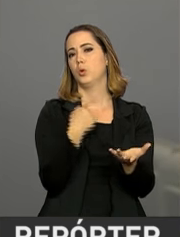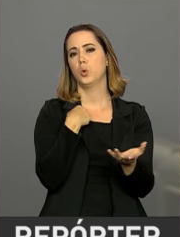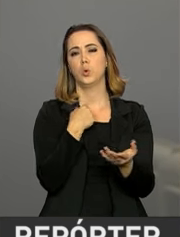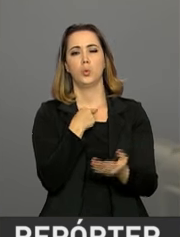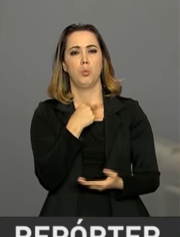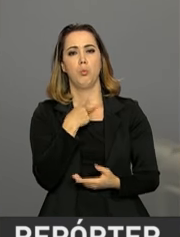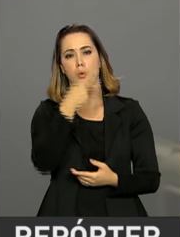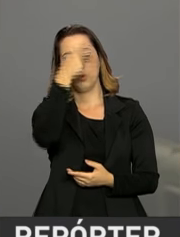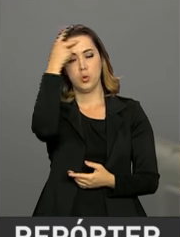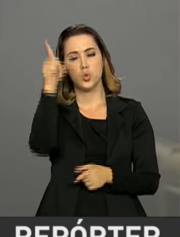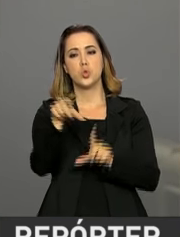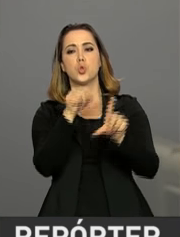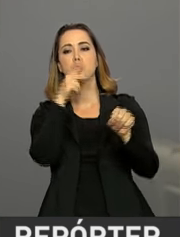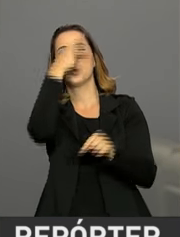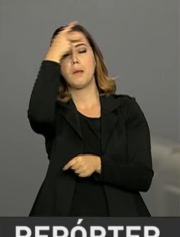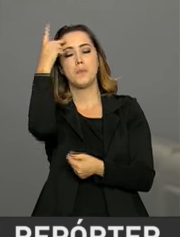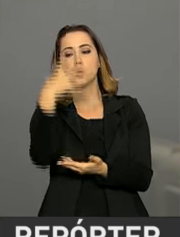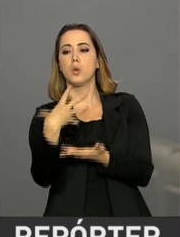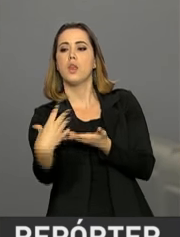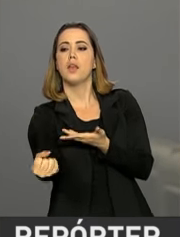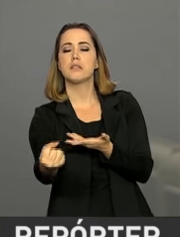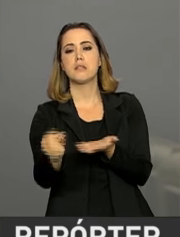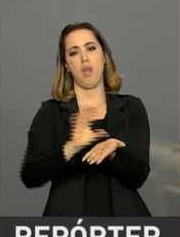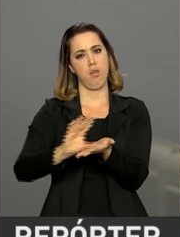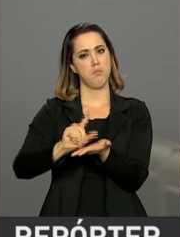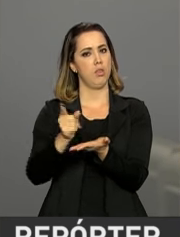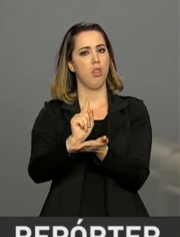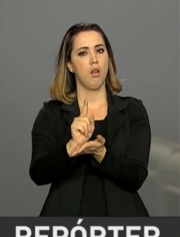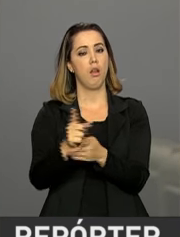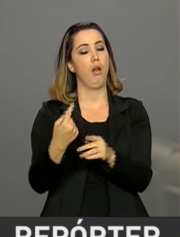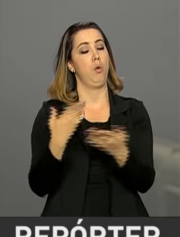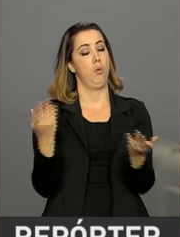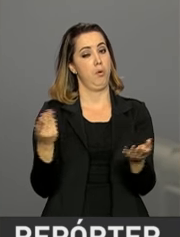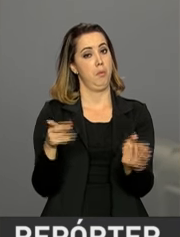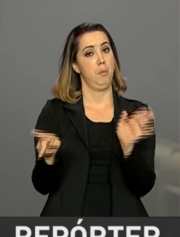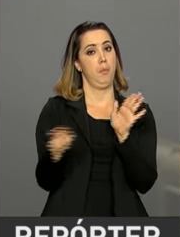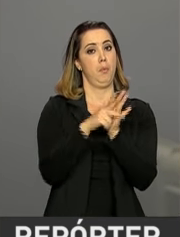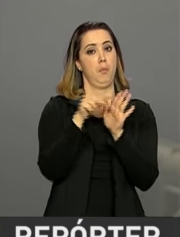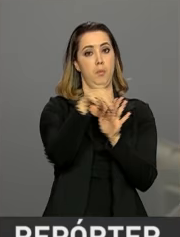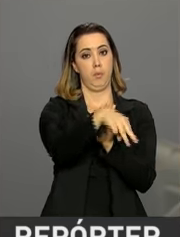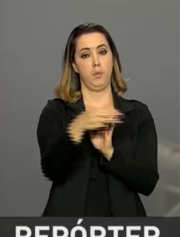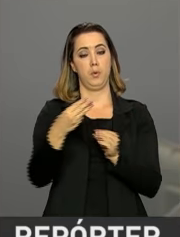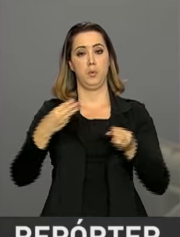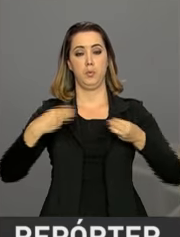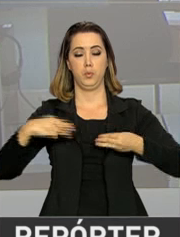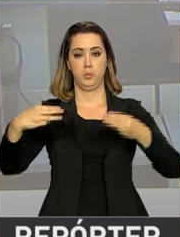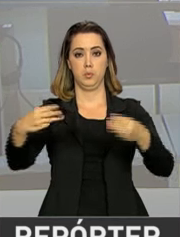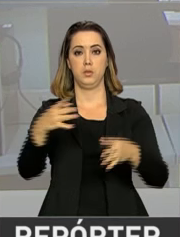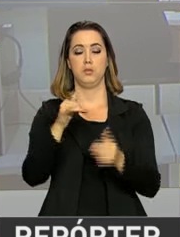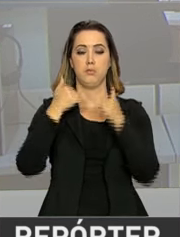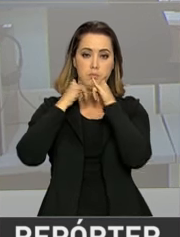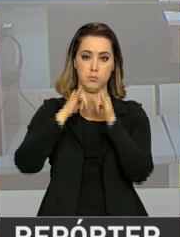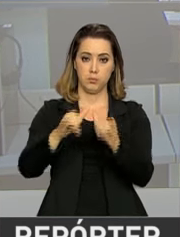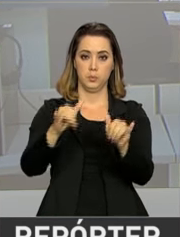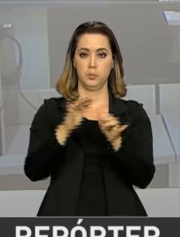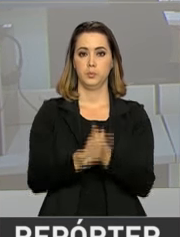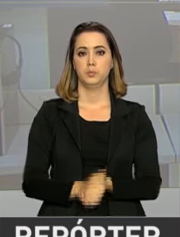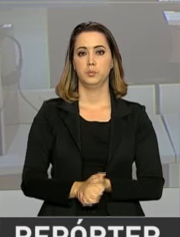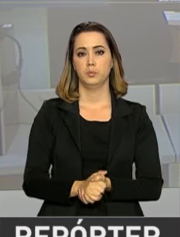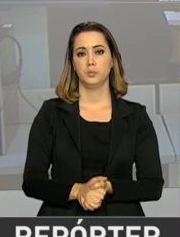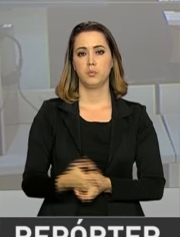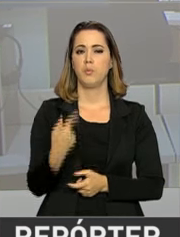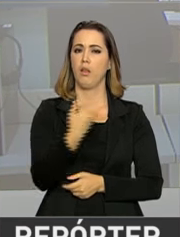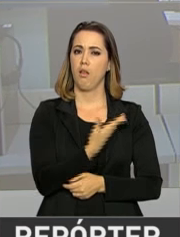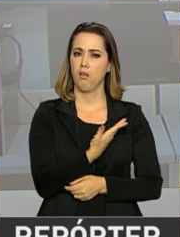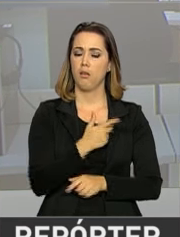irá receber ou não essa essa atribuição é do ministério de Minas e energia e da Agência Nacional de Energia Elétrica essa